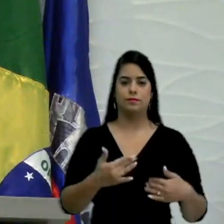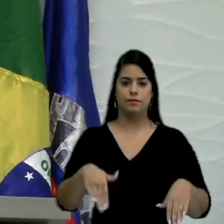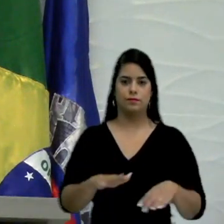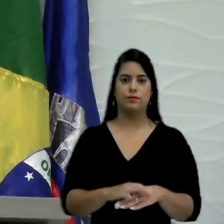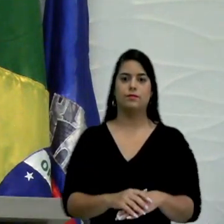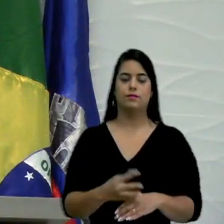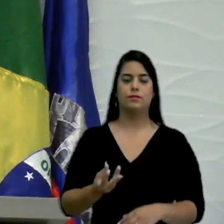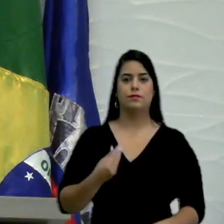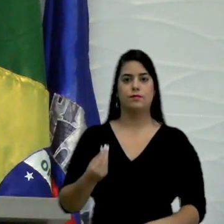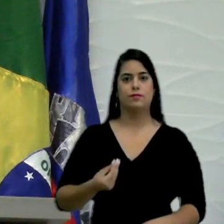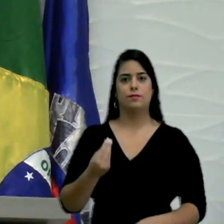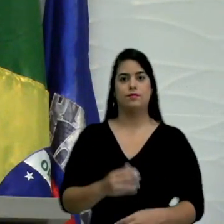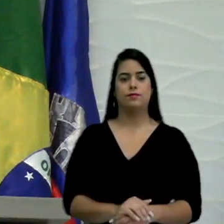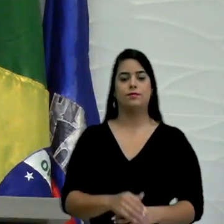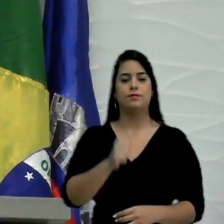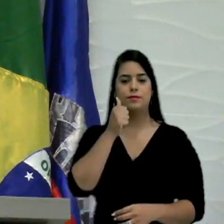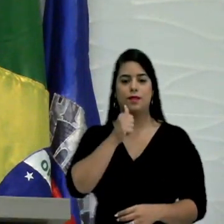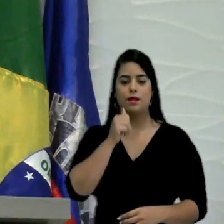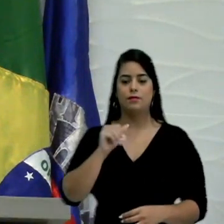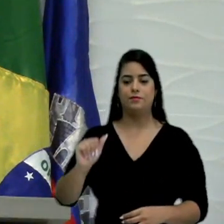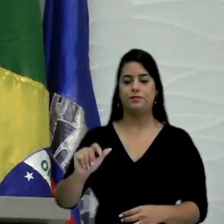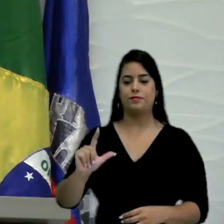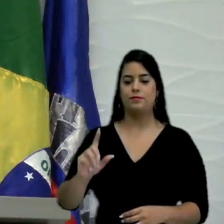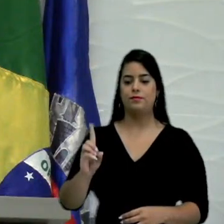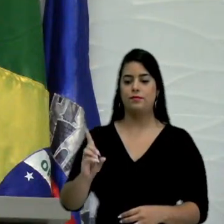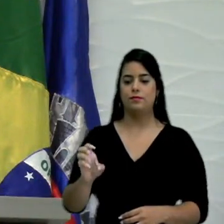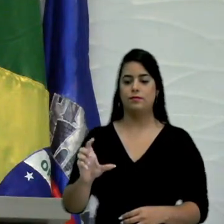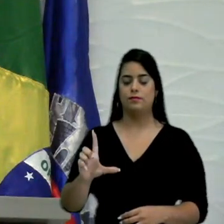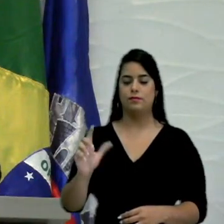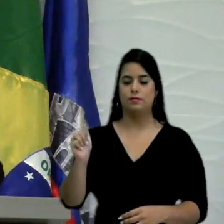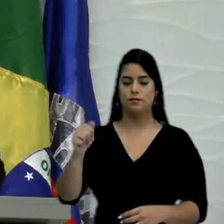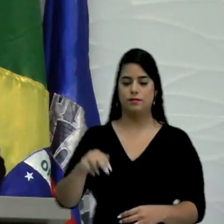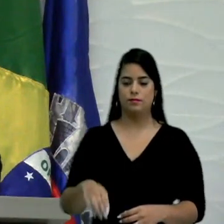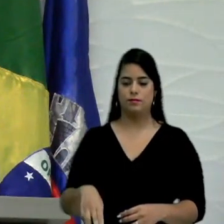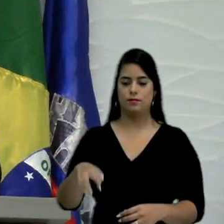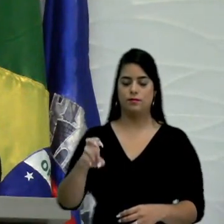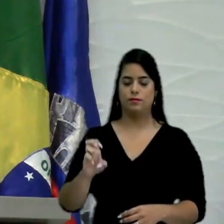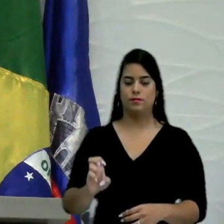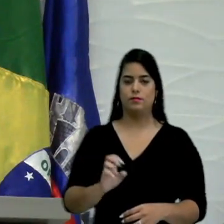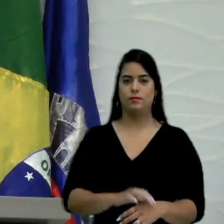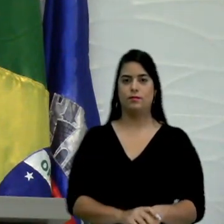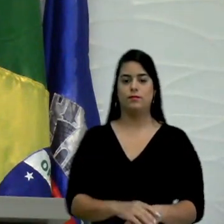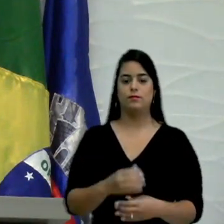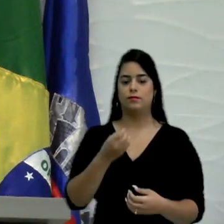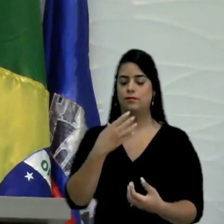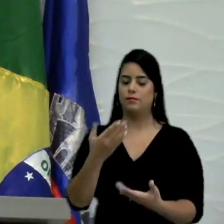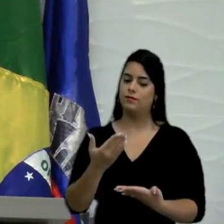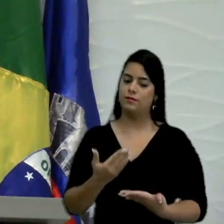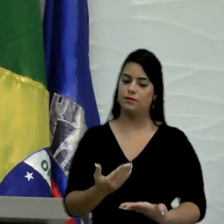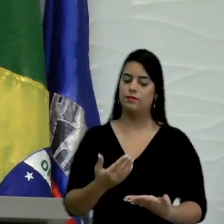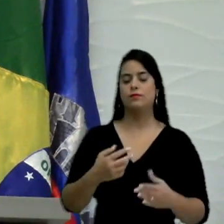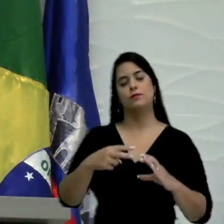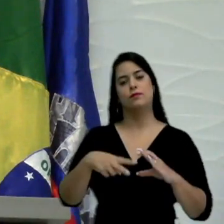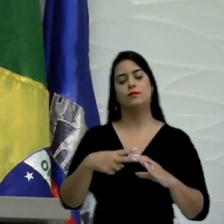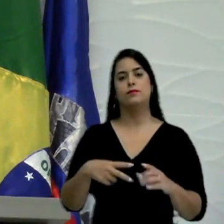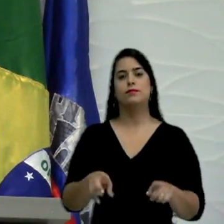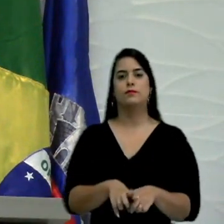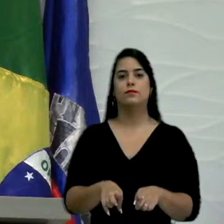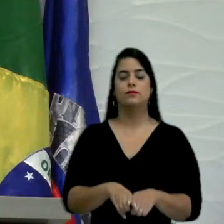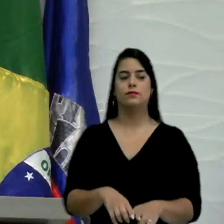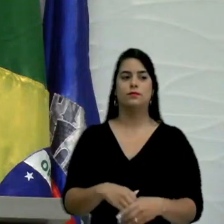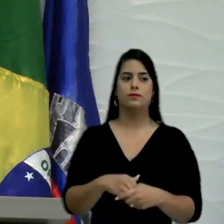fazem presente, na pessoa de Aldelane, Fátima. Sejam bem-vindos aqui a esta casa. Quero também aqui saudar